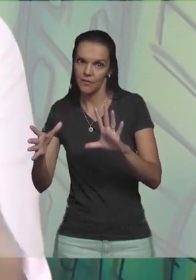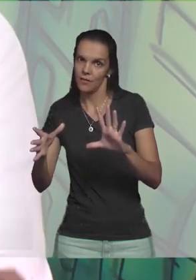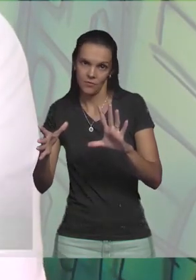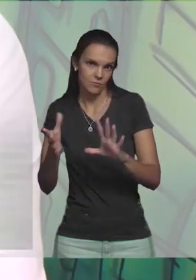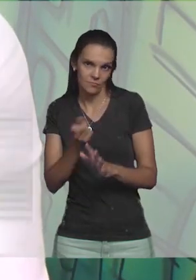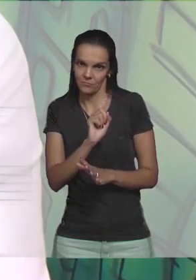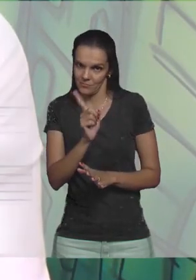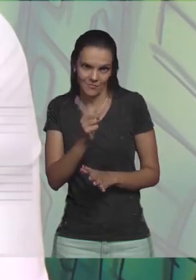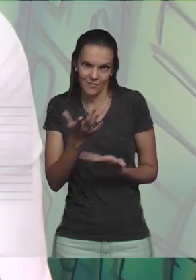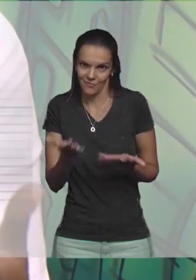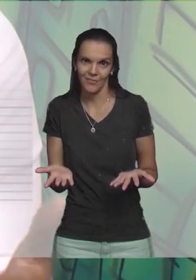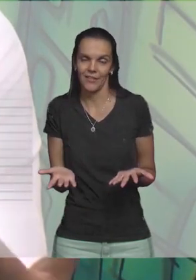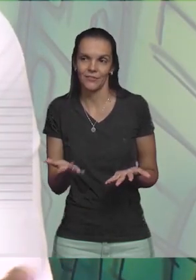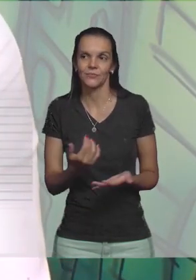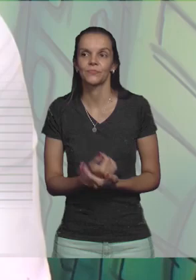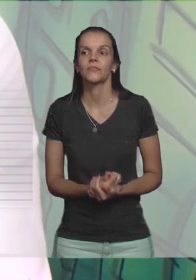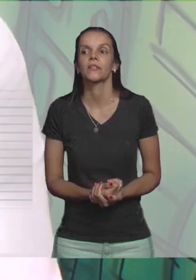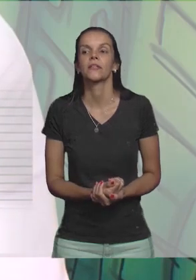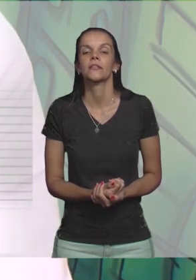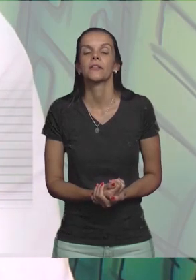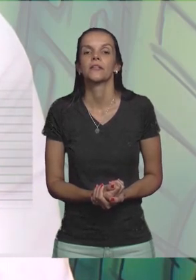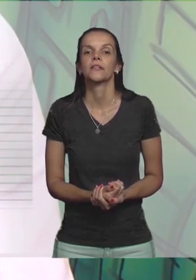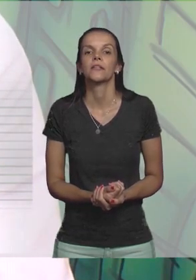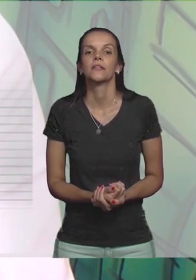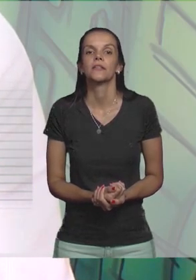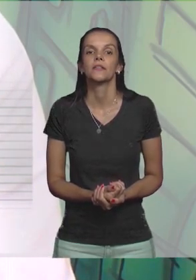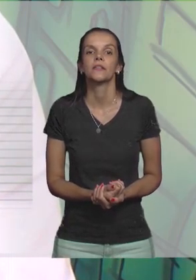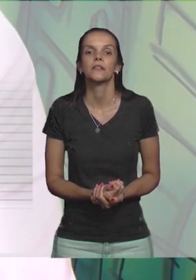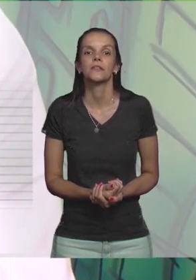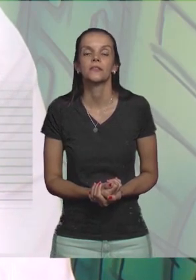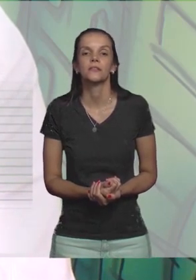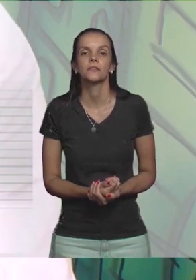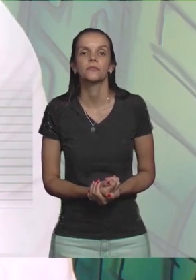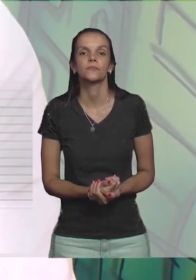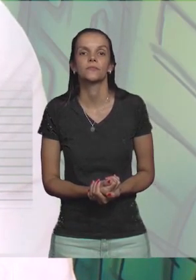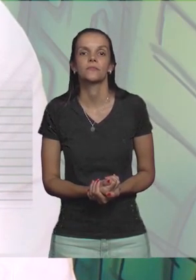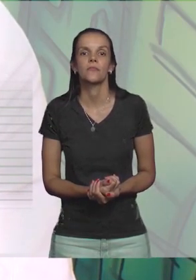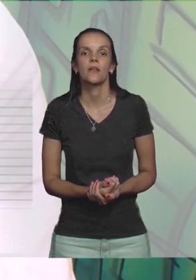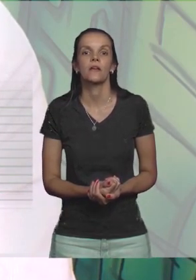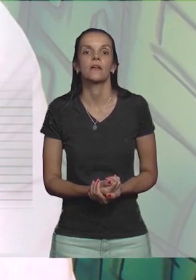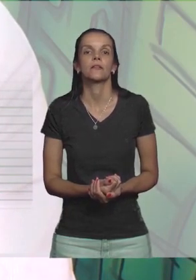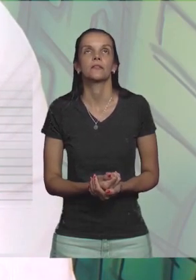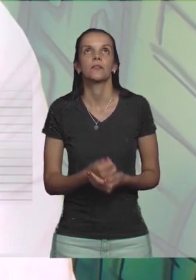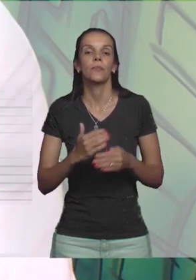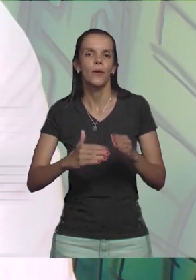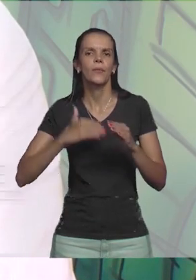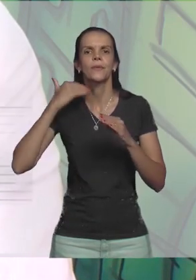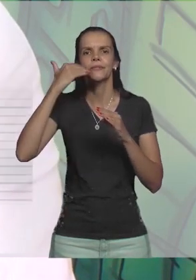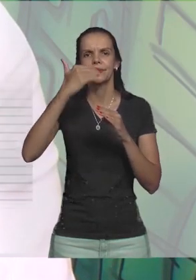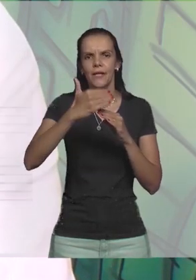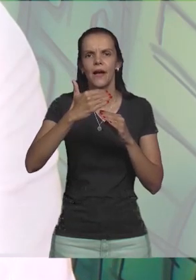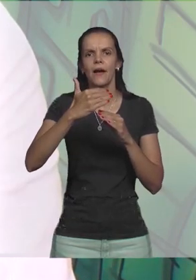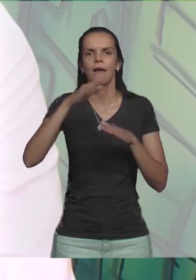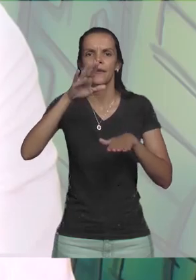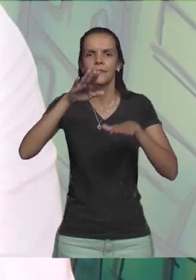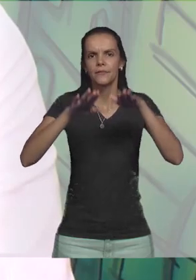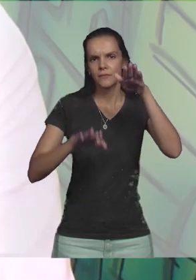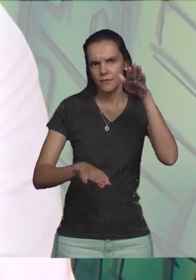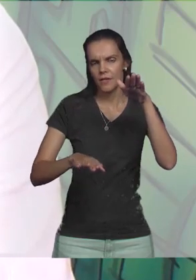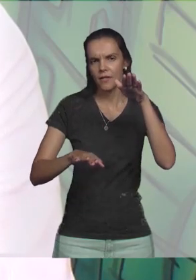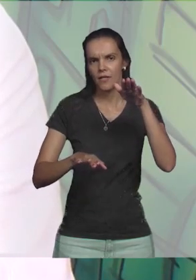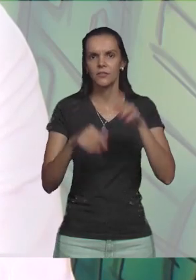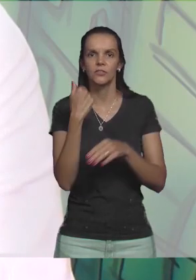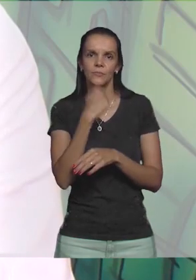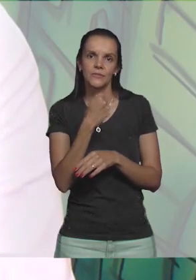liberdade. Não é dada nenhuma condição para isso. Então, fala-se muito disso. Para compensar a desigualdade no